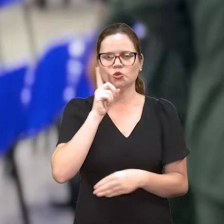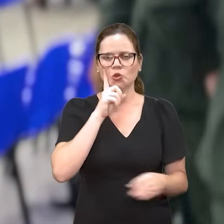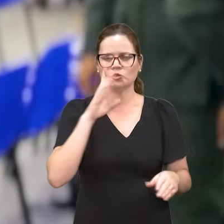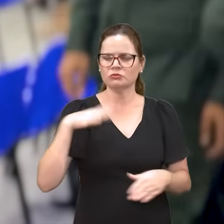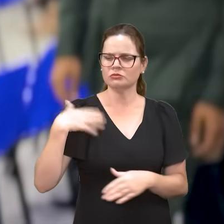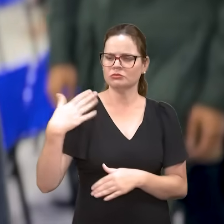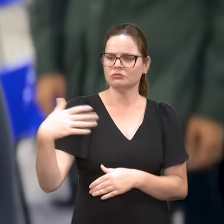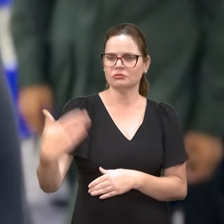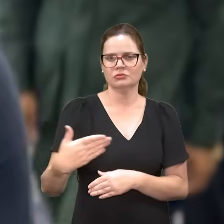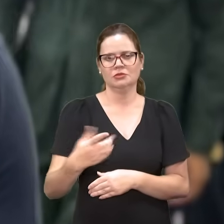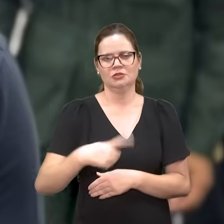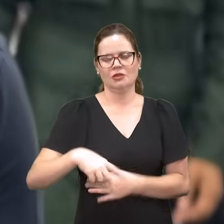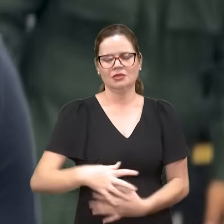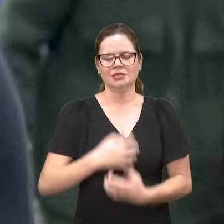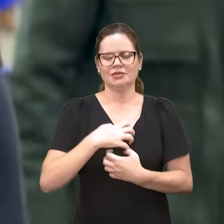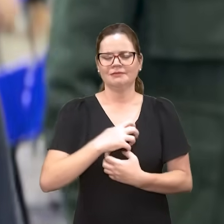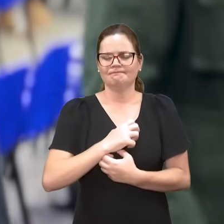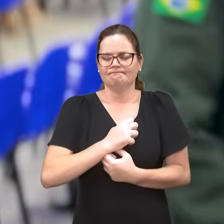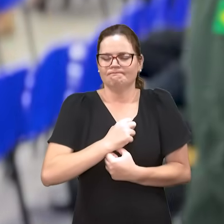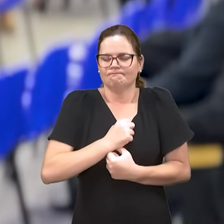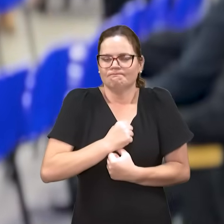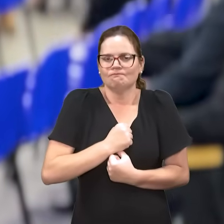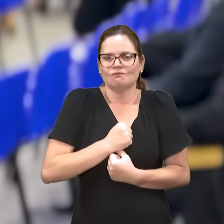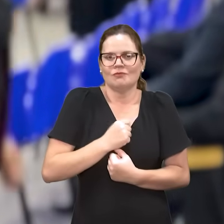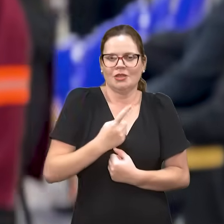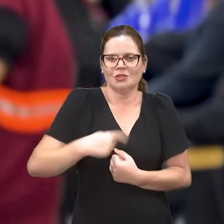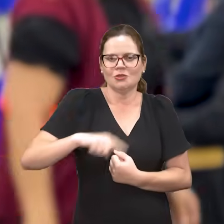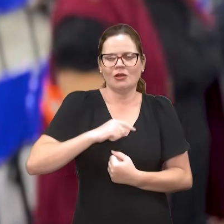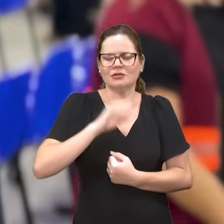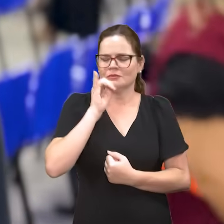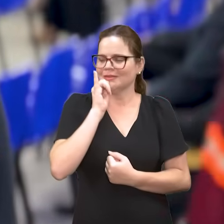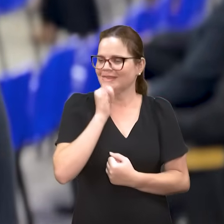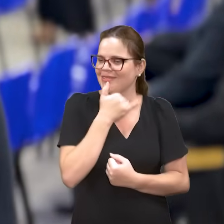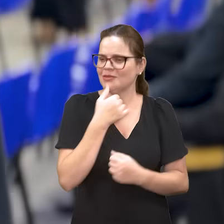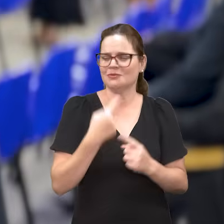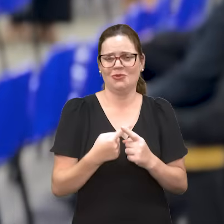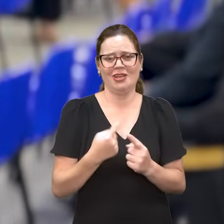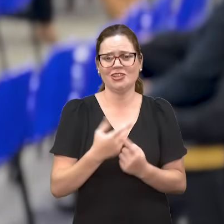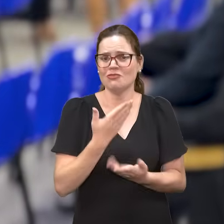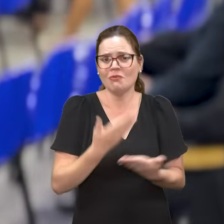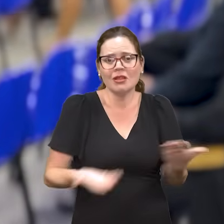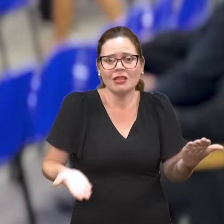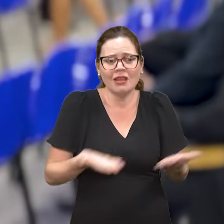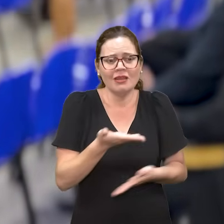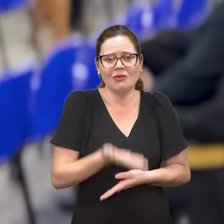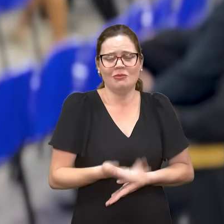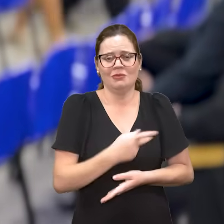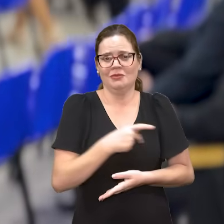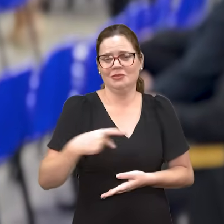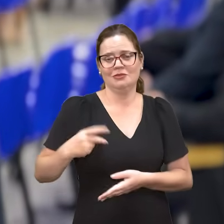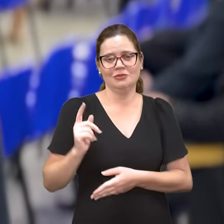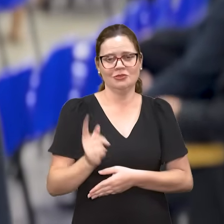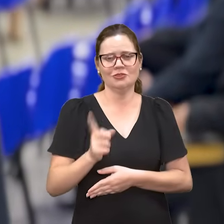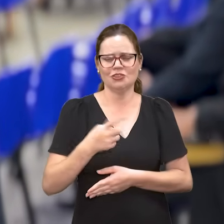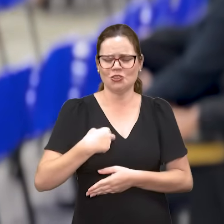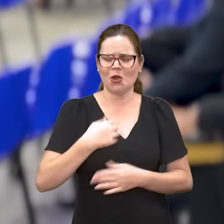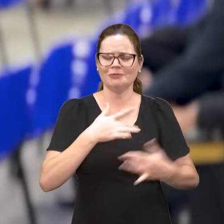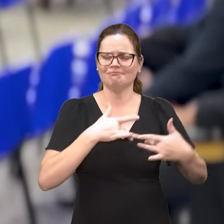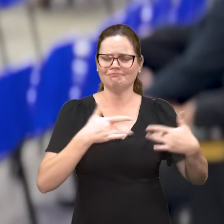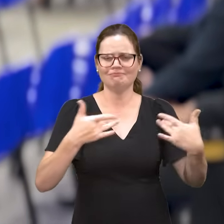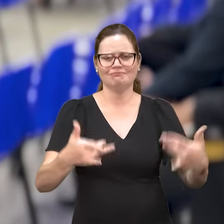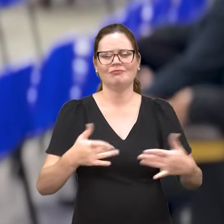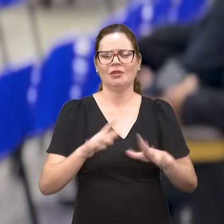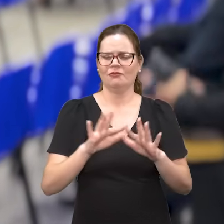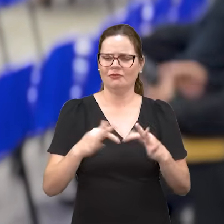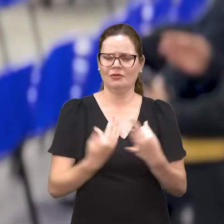dias. E é uma perda profunda que a cidade de Vila Velha lamenta, que eu lamento, e a gente se solidariza com todos os familiares, amigos